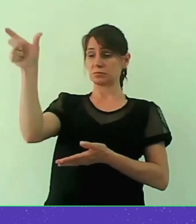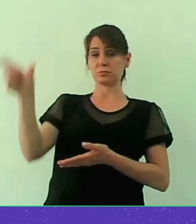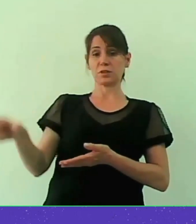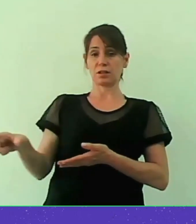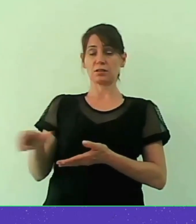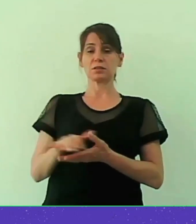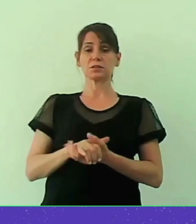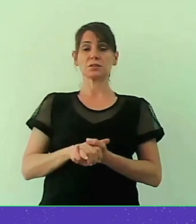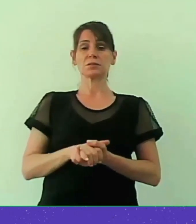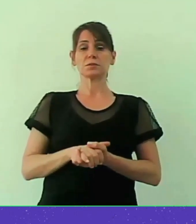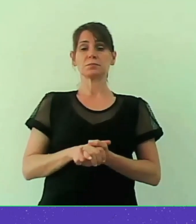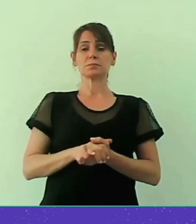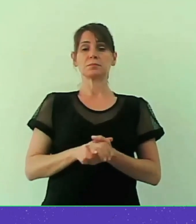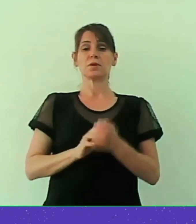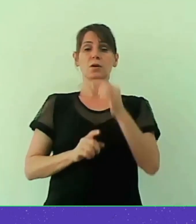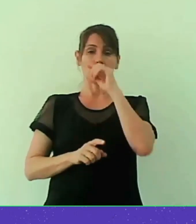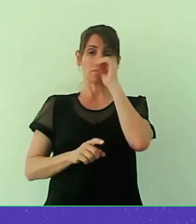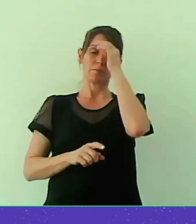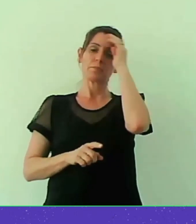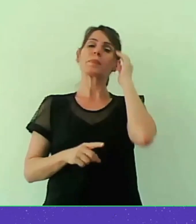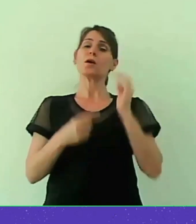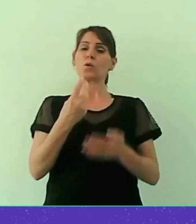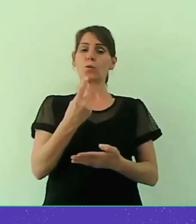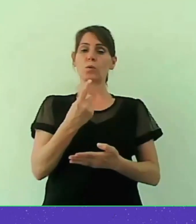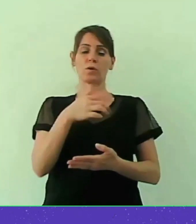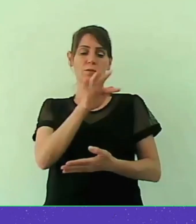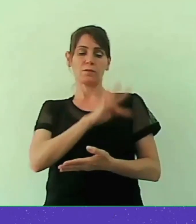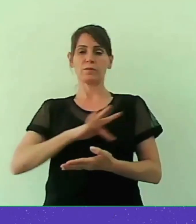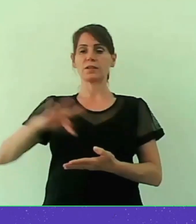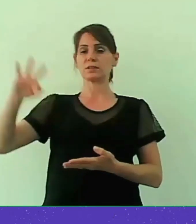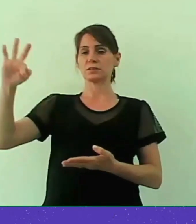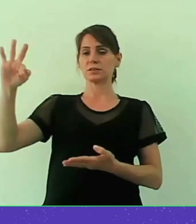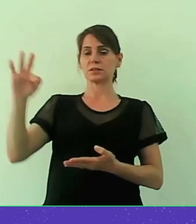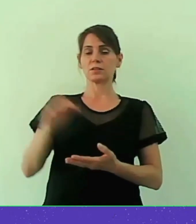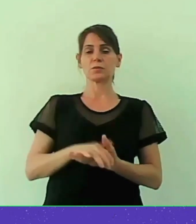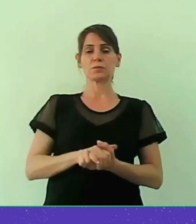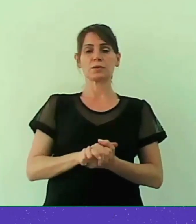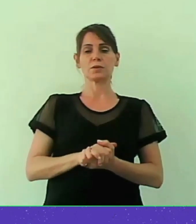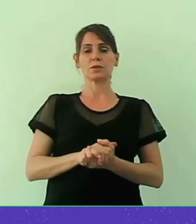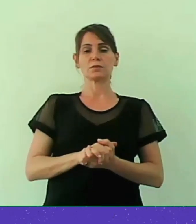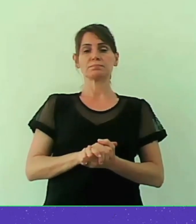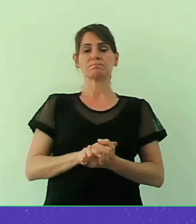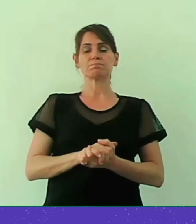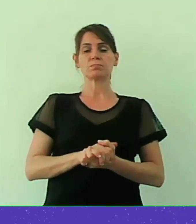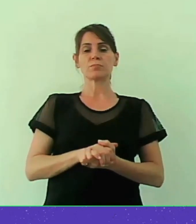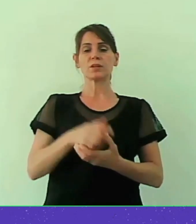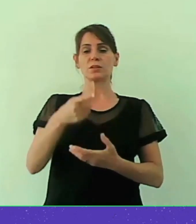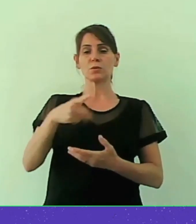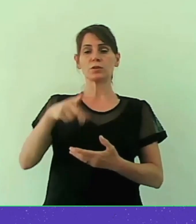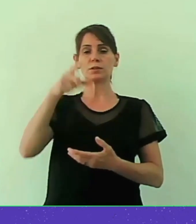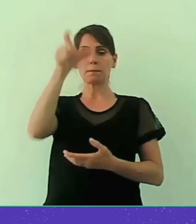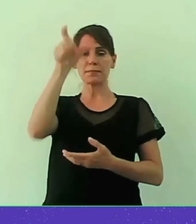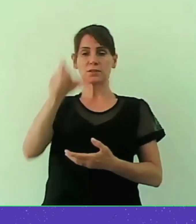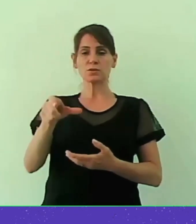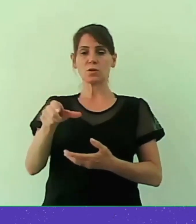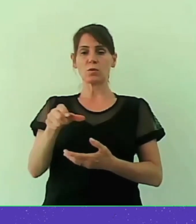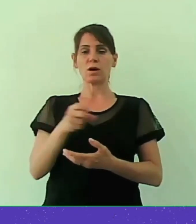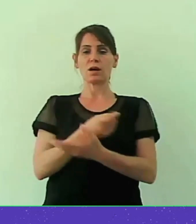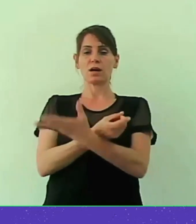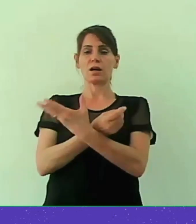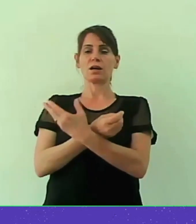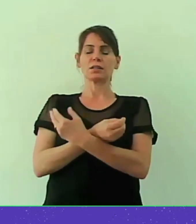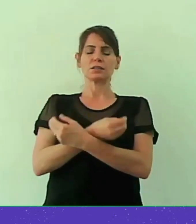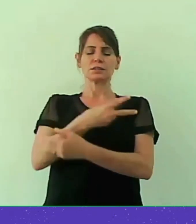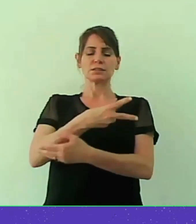de orar, um fariseu e outro publicano. O fariseu, posto em pé, orava de si para si mesmo dessa forma: ó